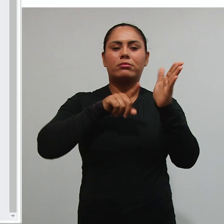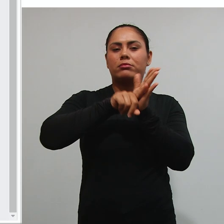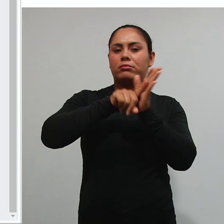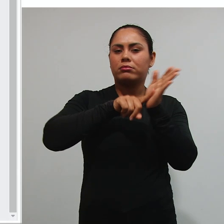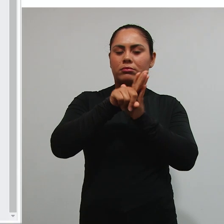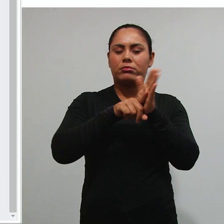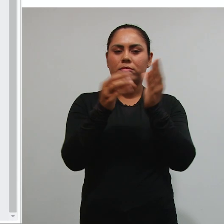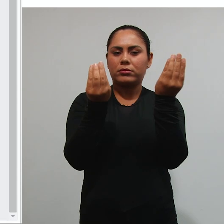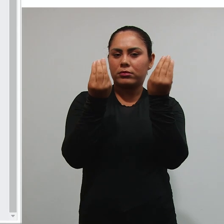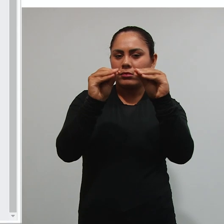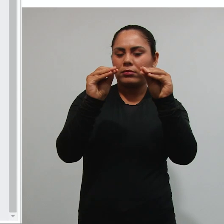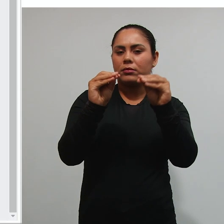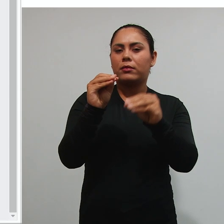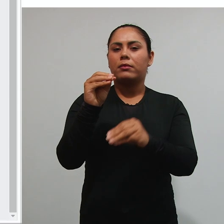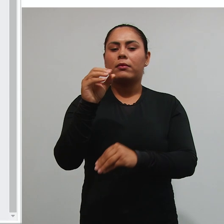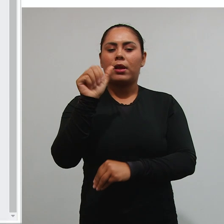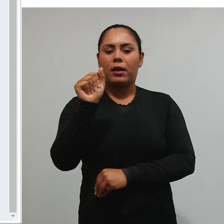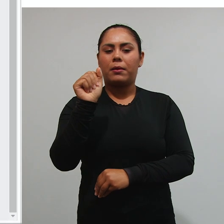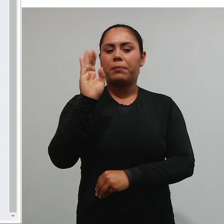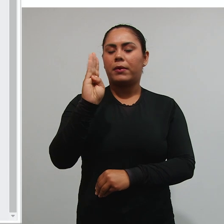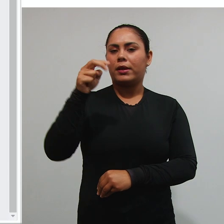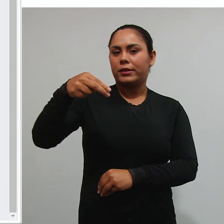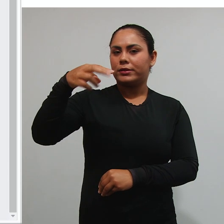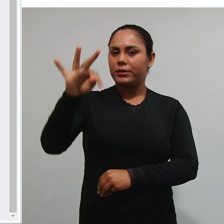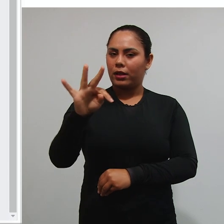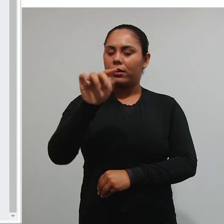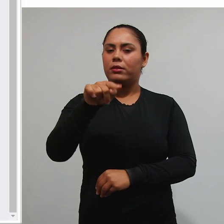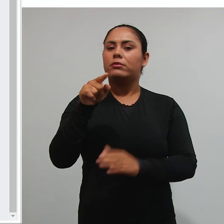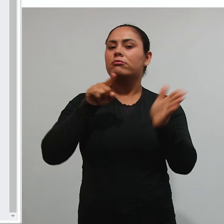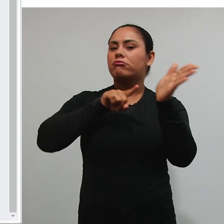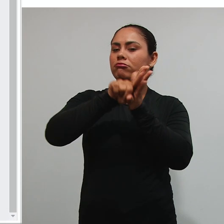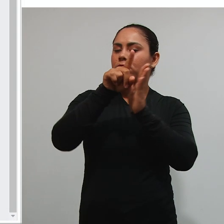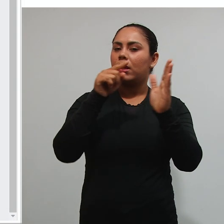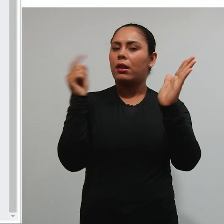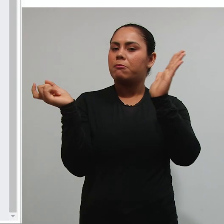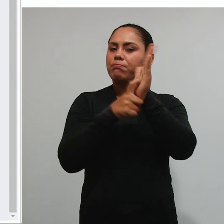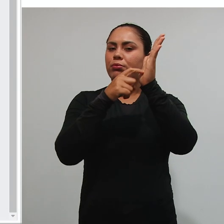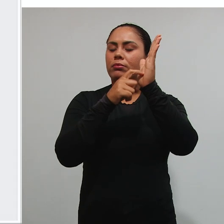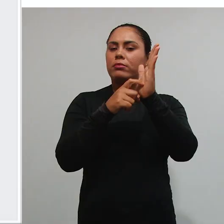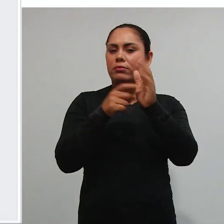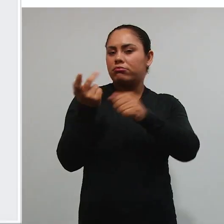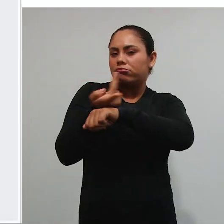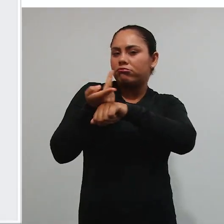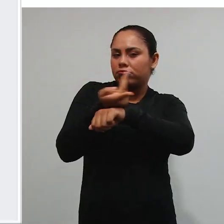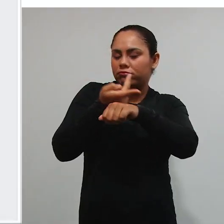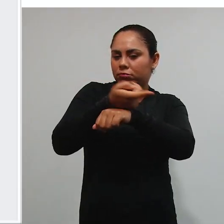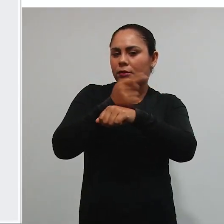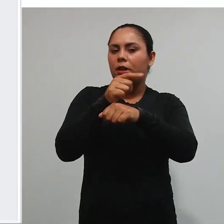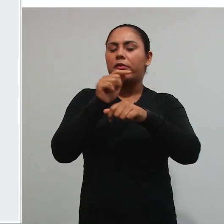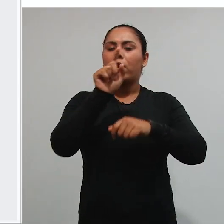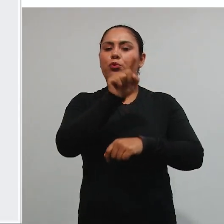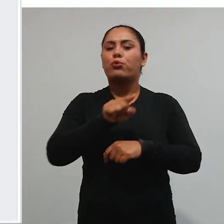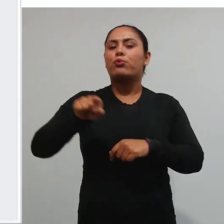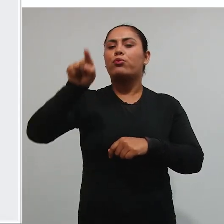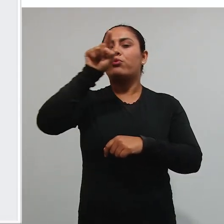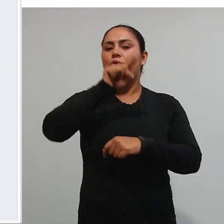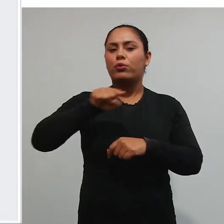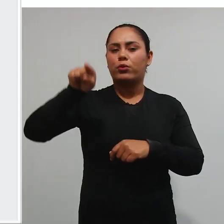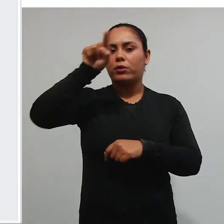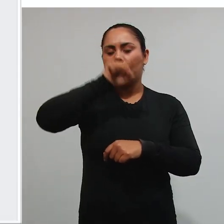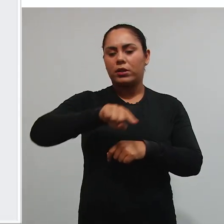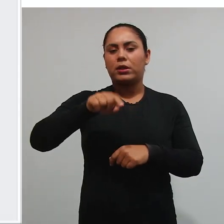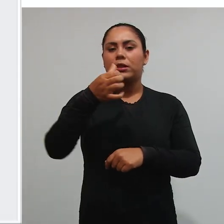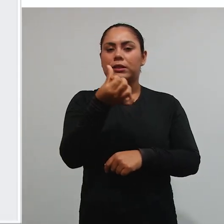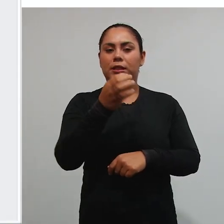marco ABNT 6023, clico em buscar, ele vai carregar. E